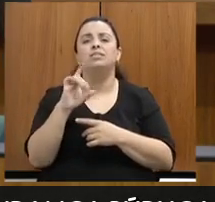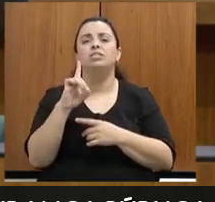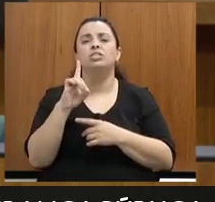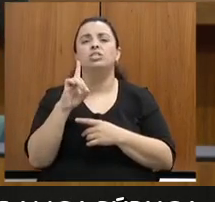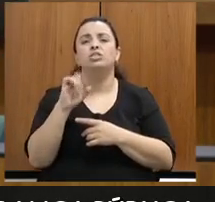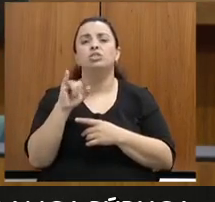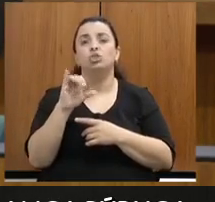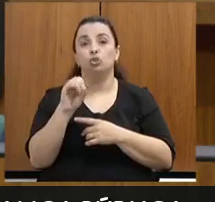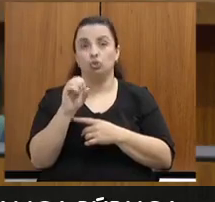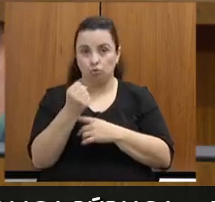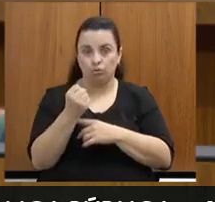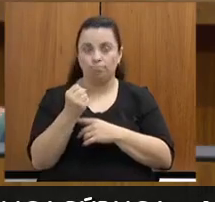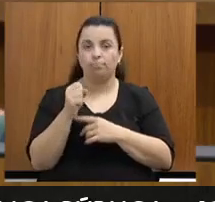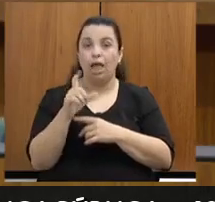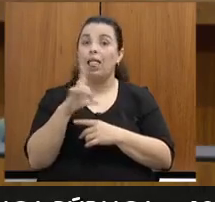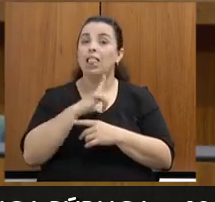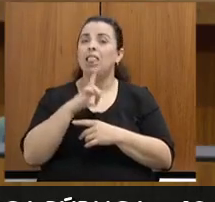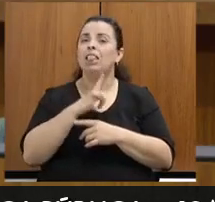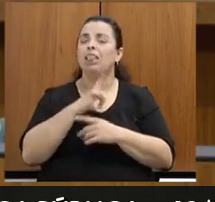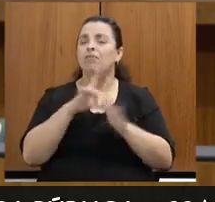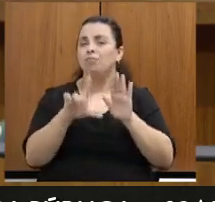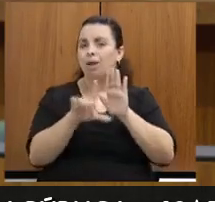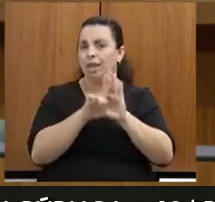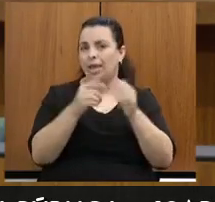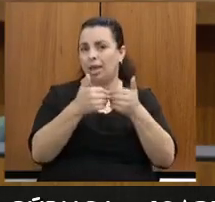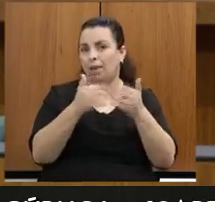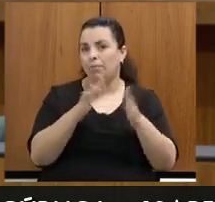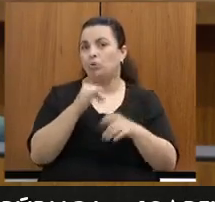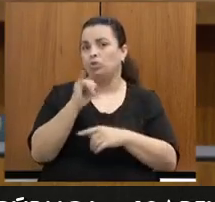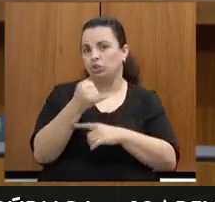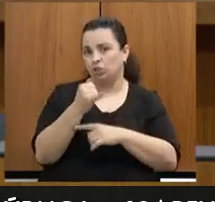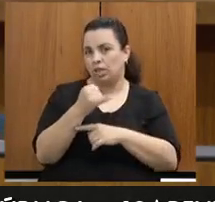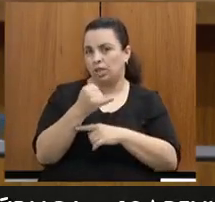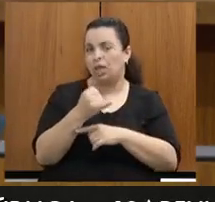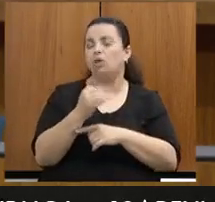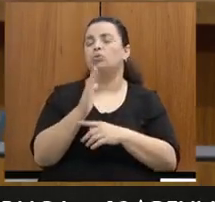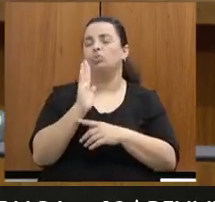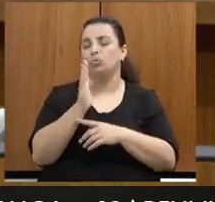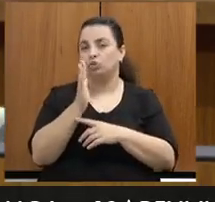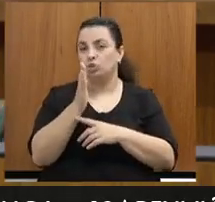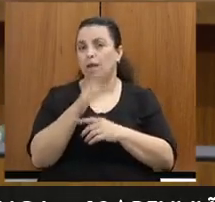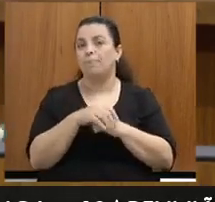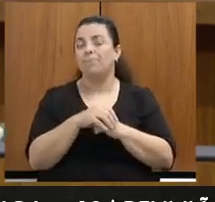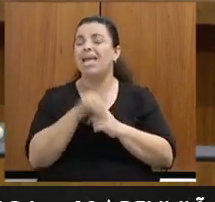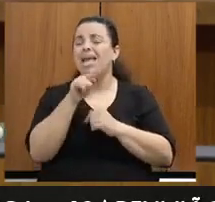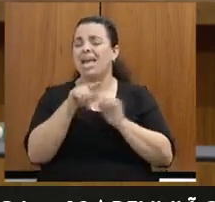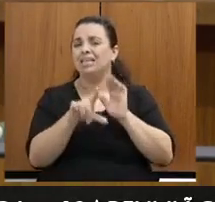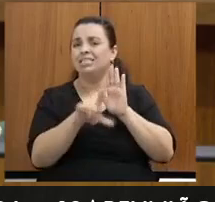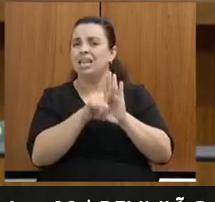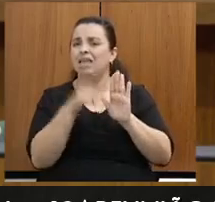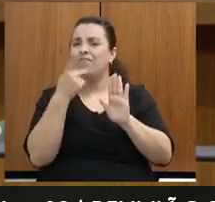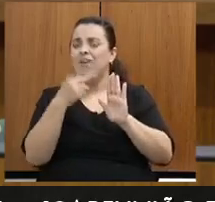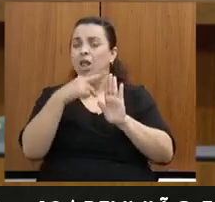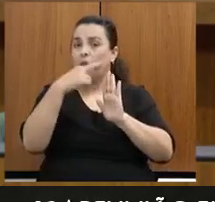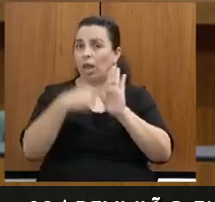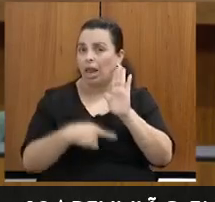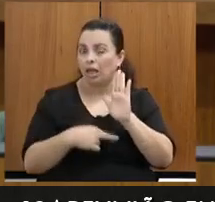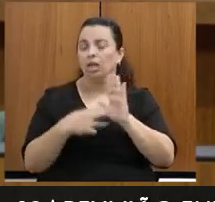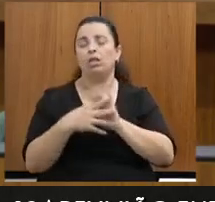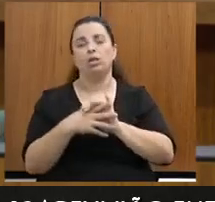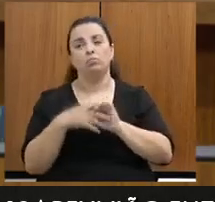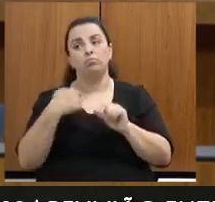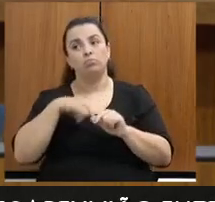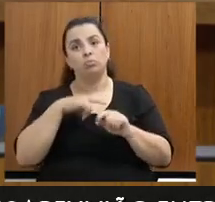desse ano foi sancionada esta lei que trata desta desse relatório nós tivemos um trabalho enorme